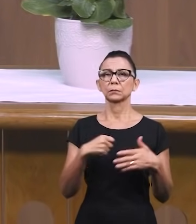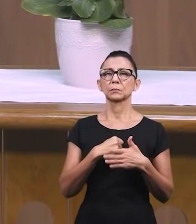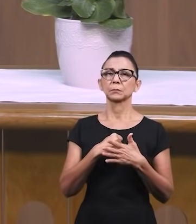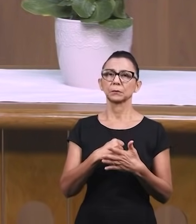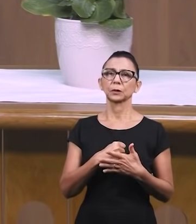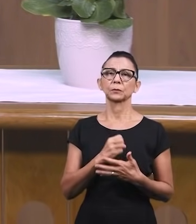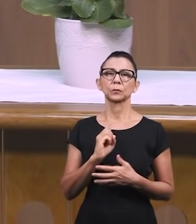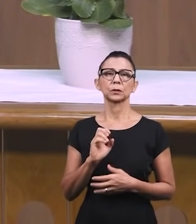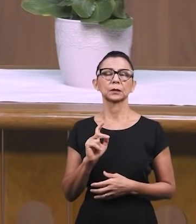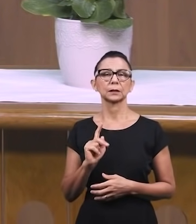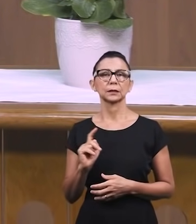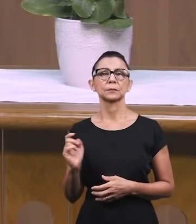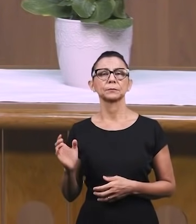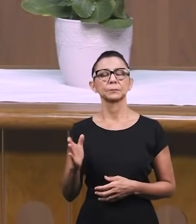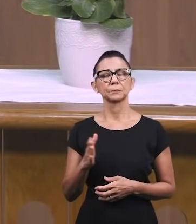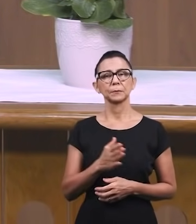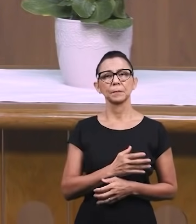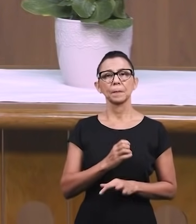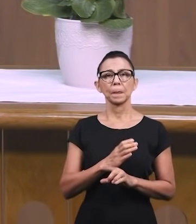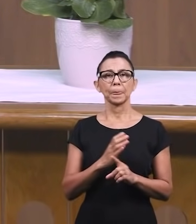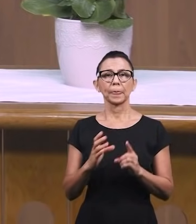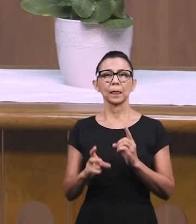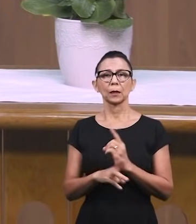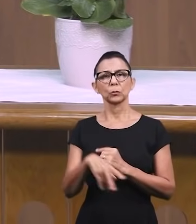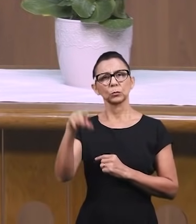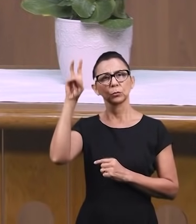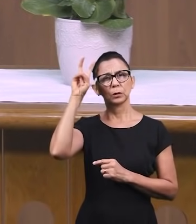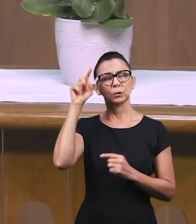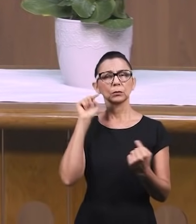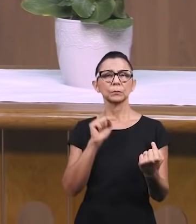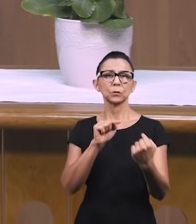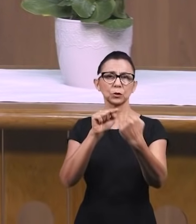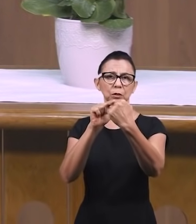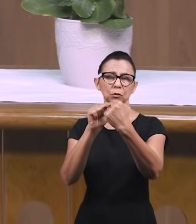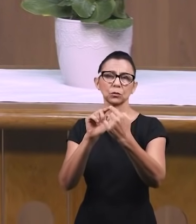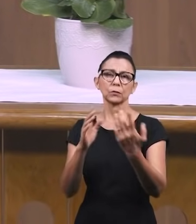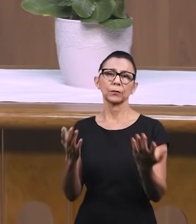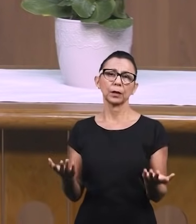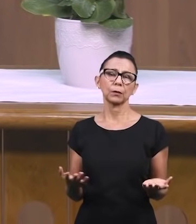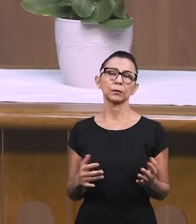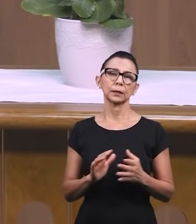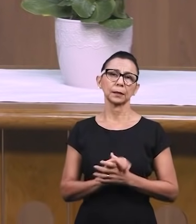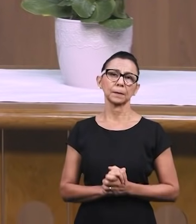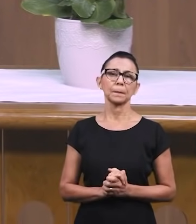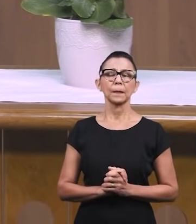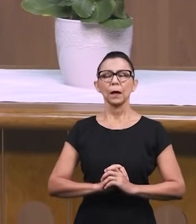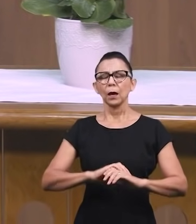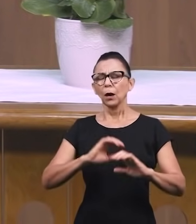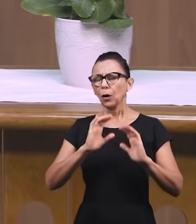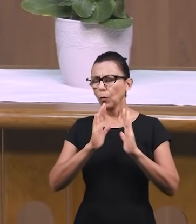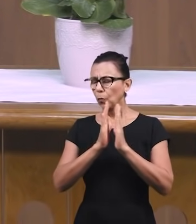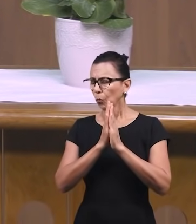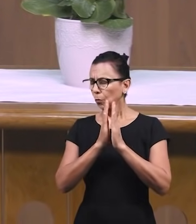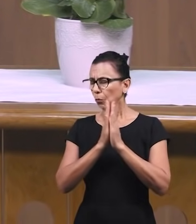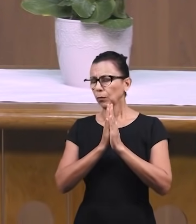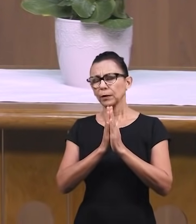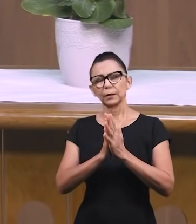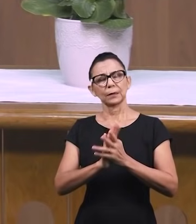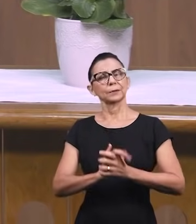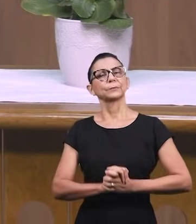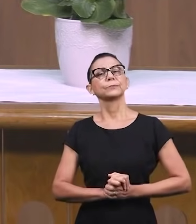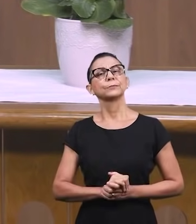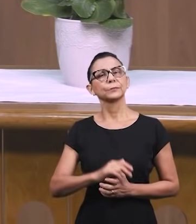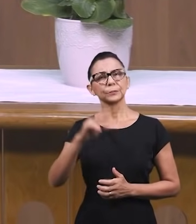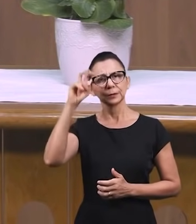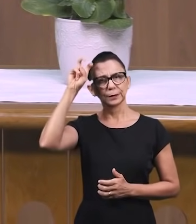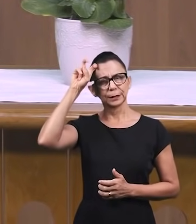essa assistência. Tá bom? O culto de quinta-feira é um culto de oração nas nossas igrejas. Na Igreja Cristã Maranata, o culto da quinta-feira é